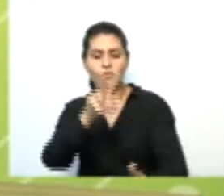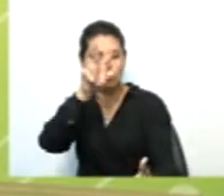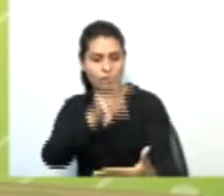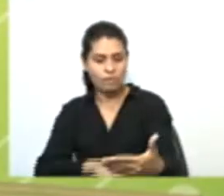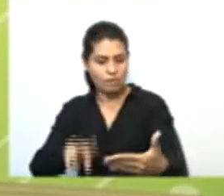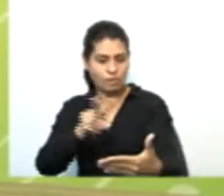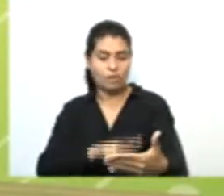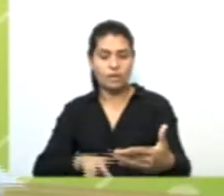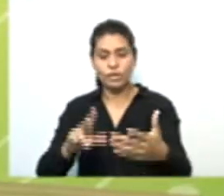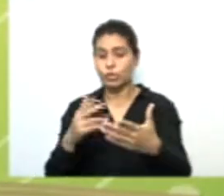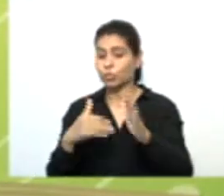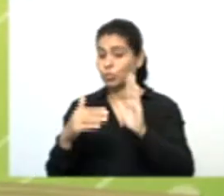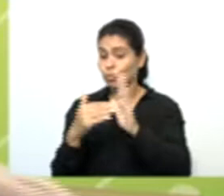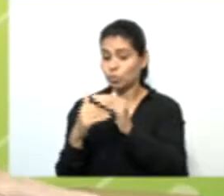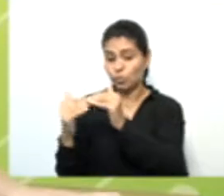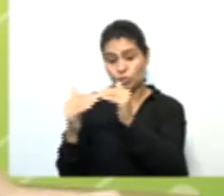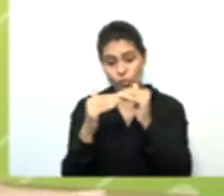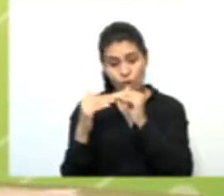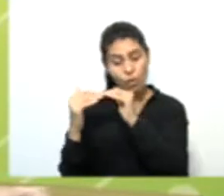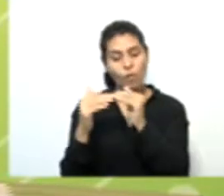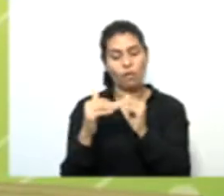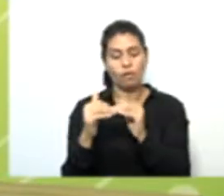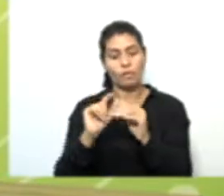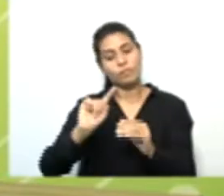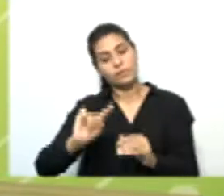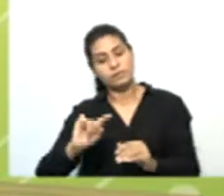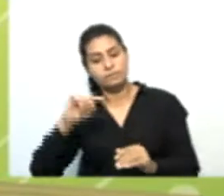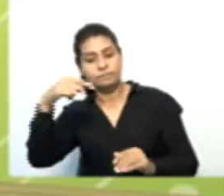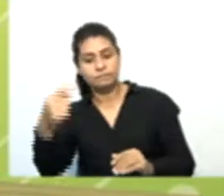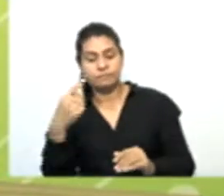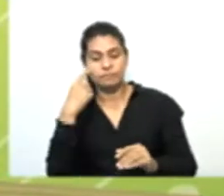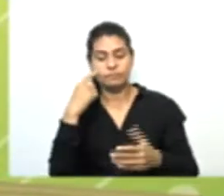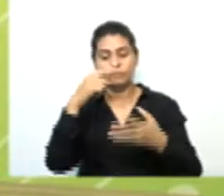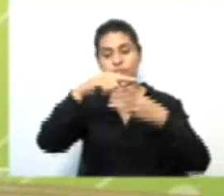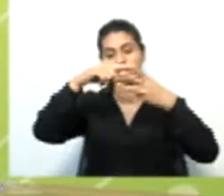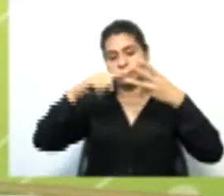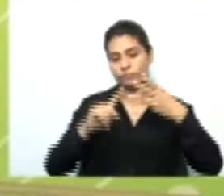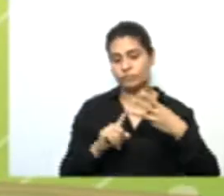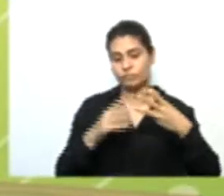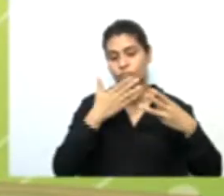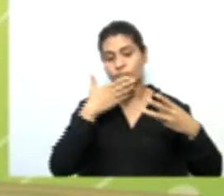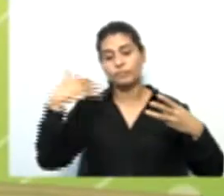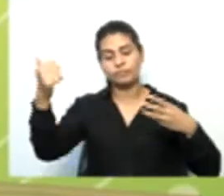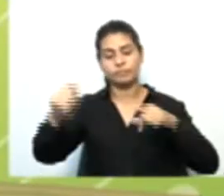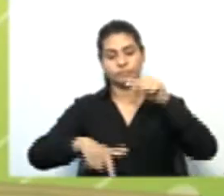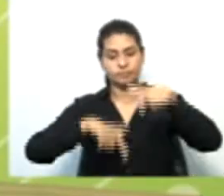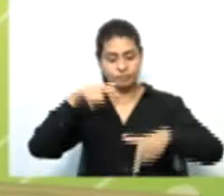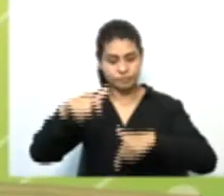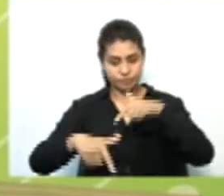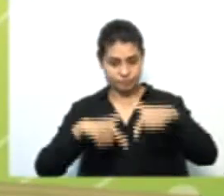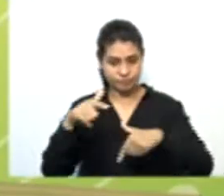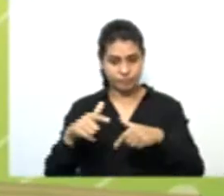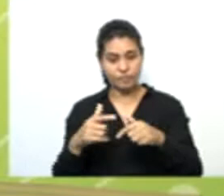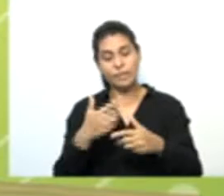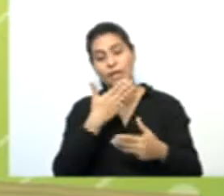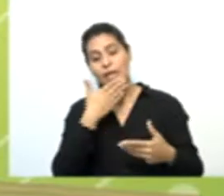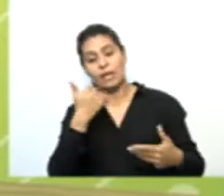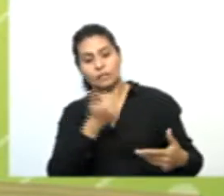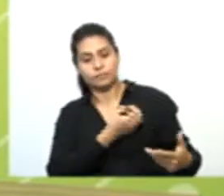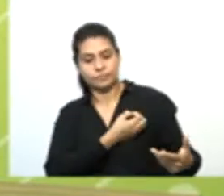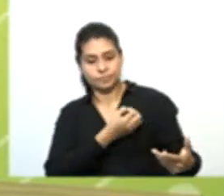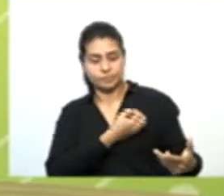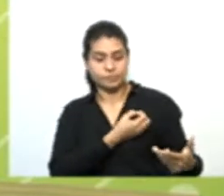porque todos são iguais, mas depois eu vou dizer os 3 melhores trabalhos que receberam as 3 melhores